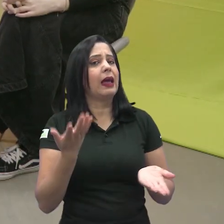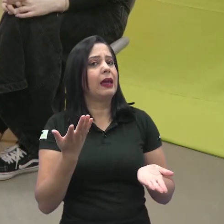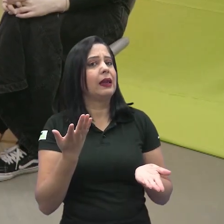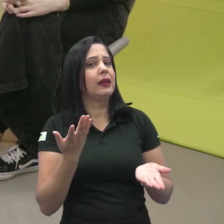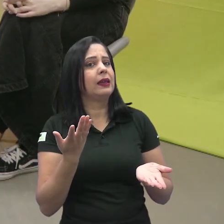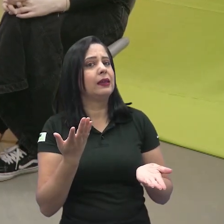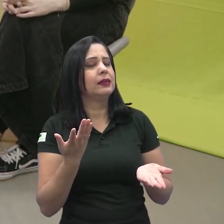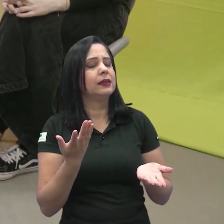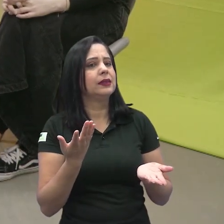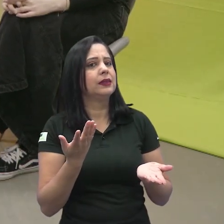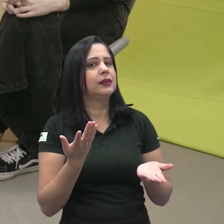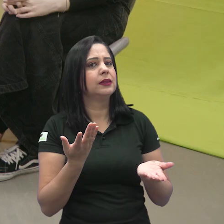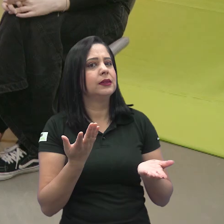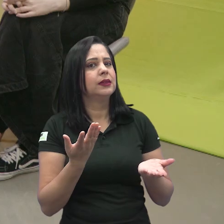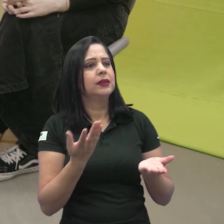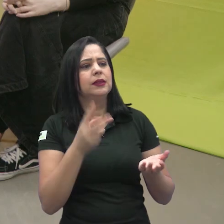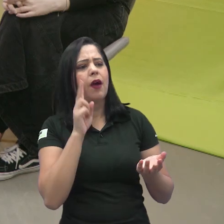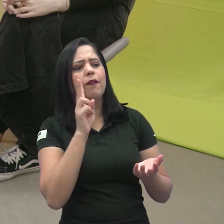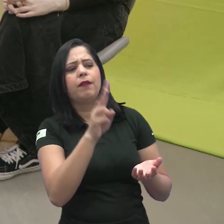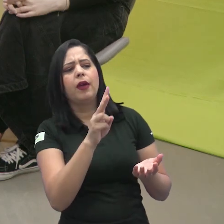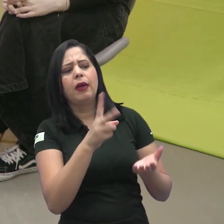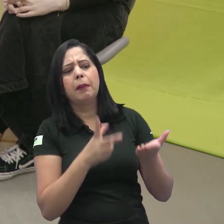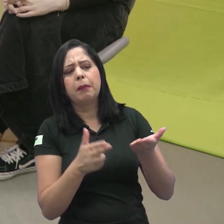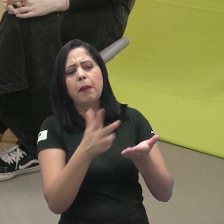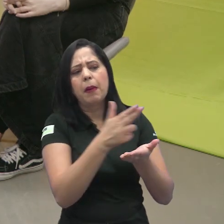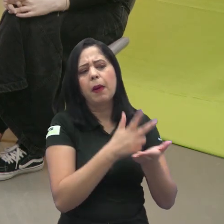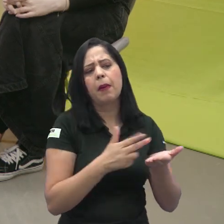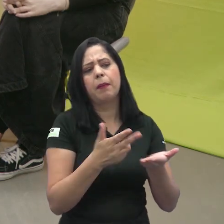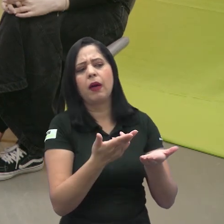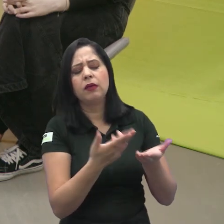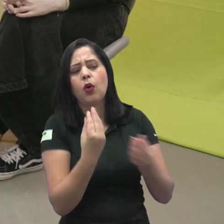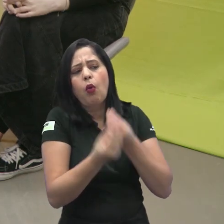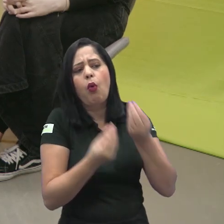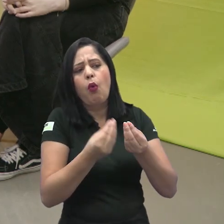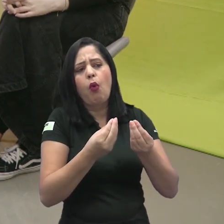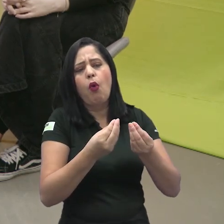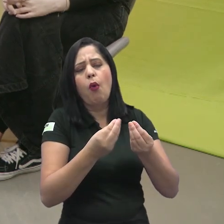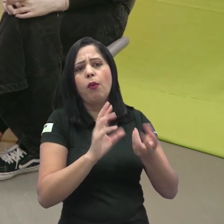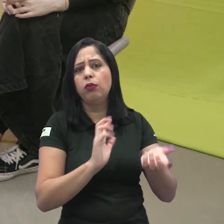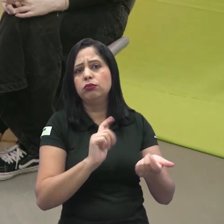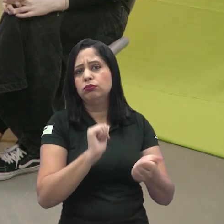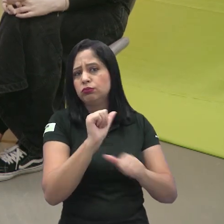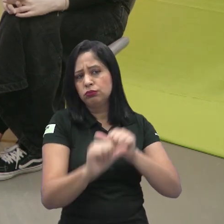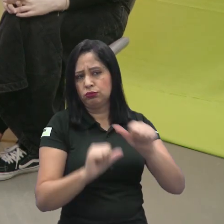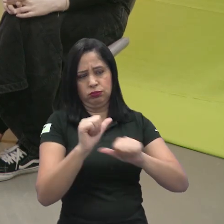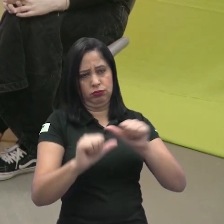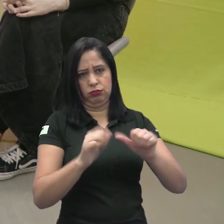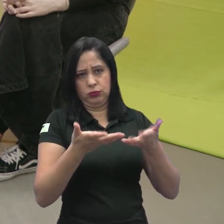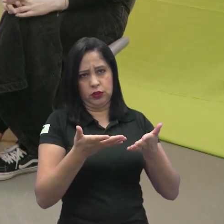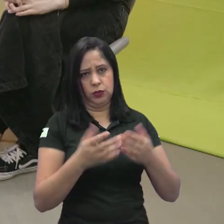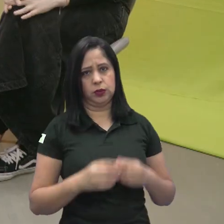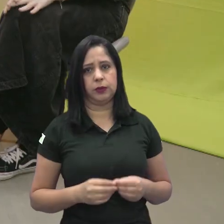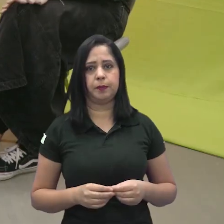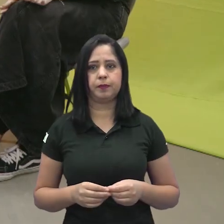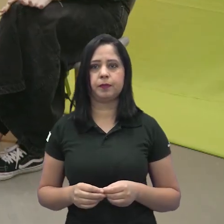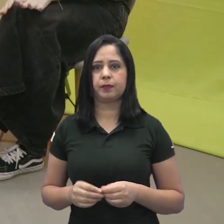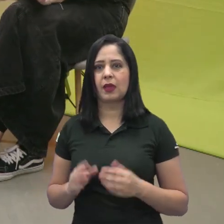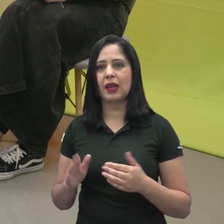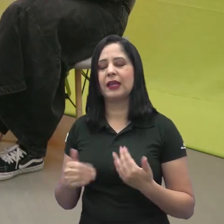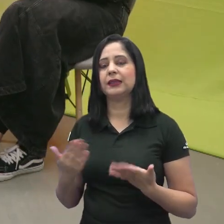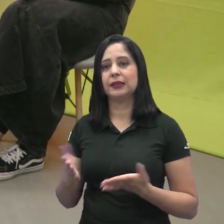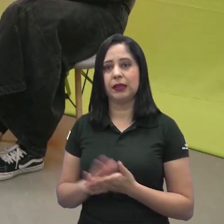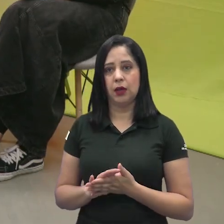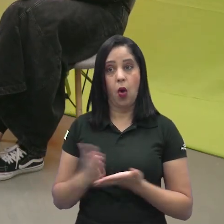né? De como recortar, ou o que vestir, ou como transformar uma calça numa outra coisa? Eu acho